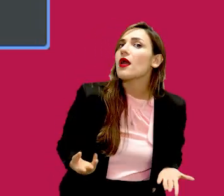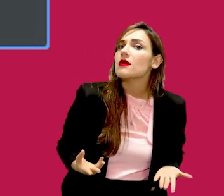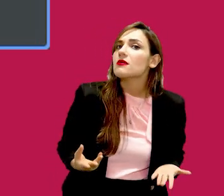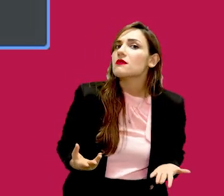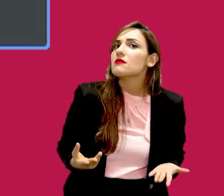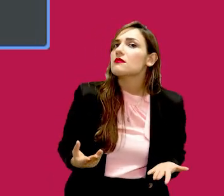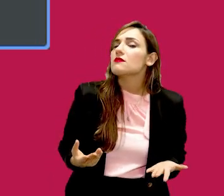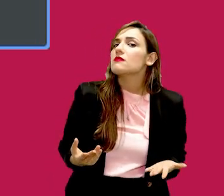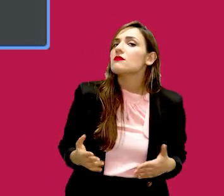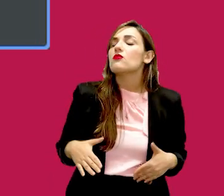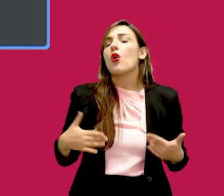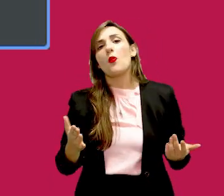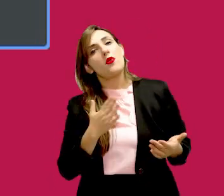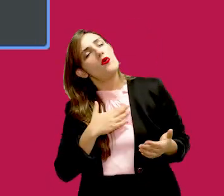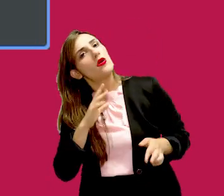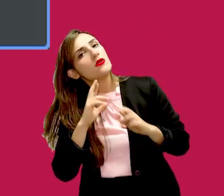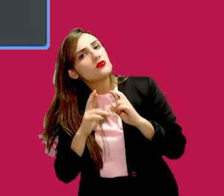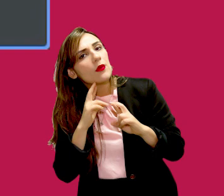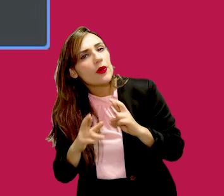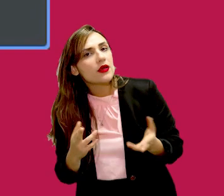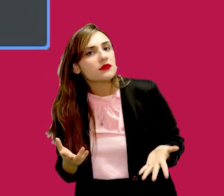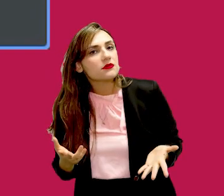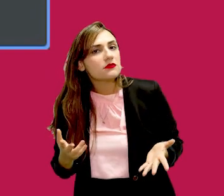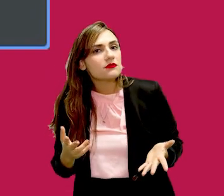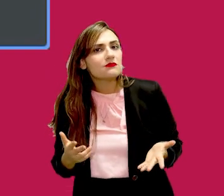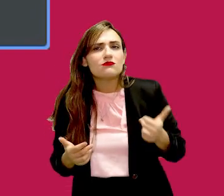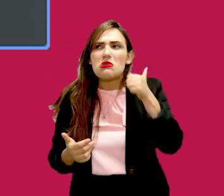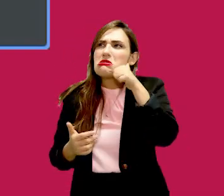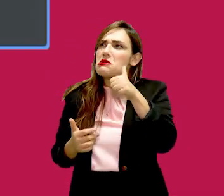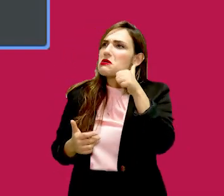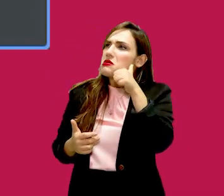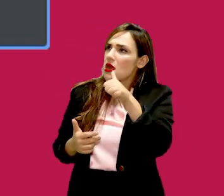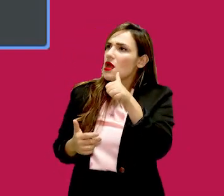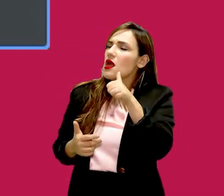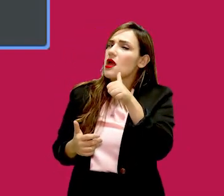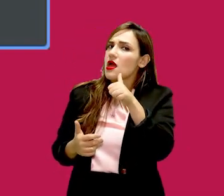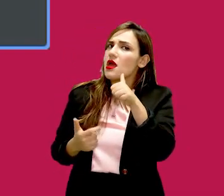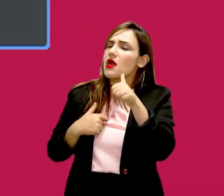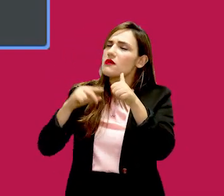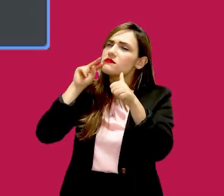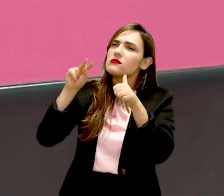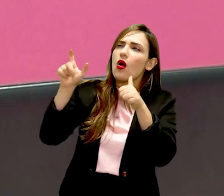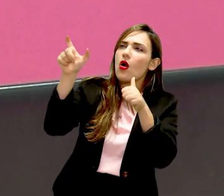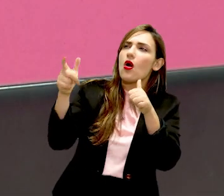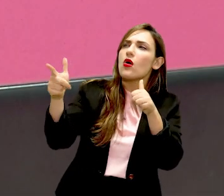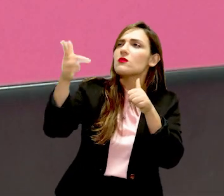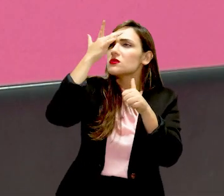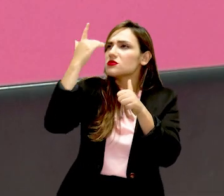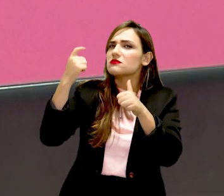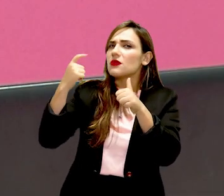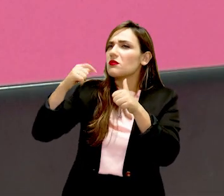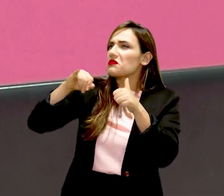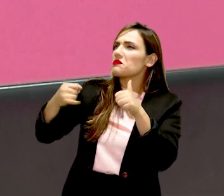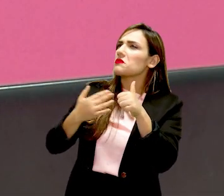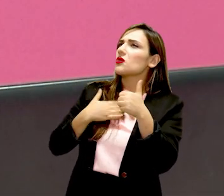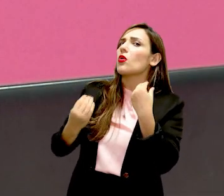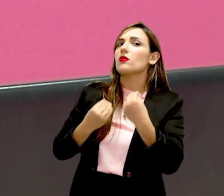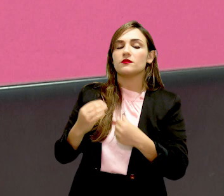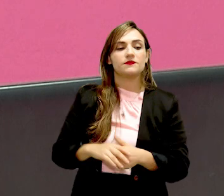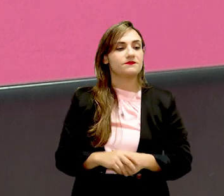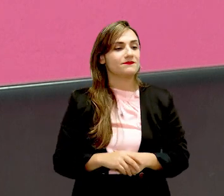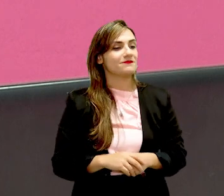manter-nos distantes de relacionamentos, de pessoas abusivas e que possam causar algum mal à nossa vida. Doutora Clarissa, agora a